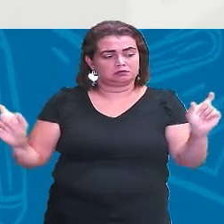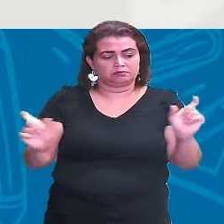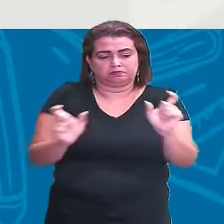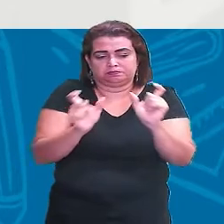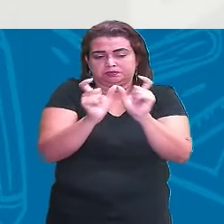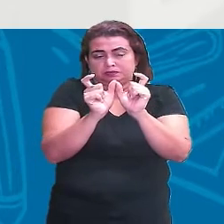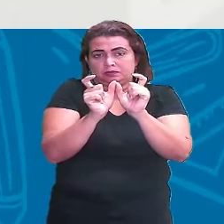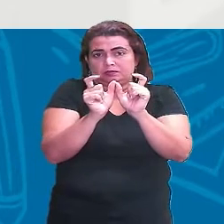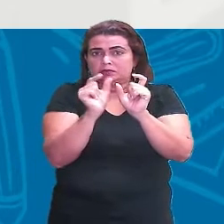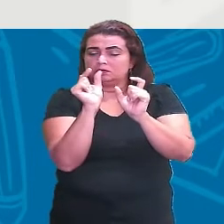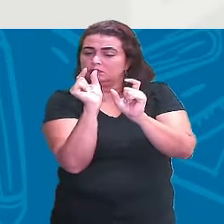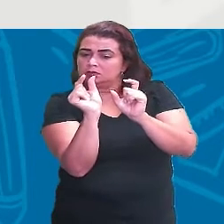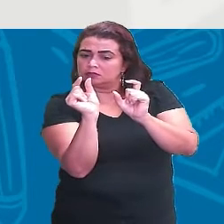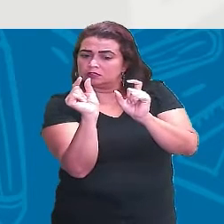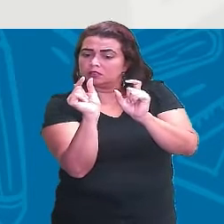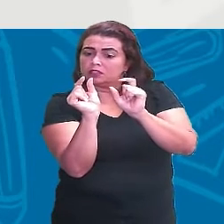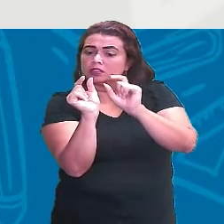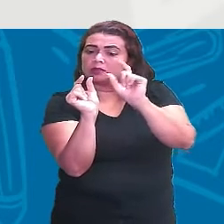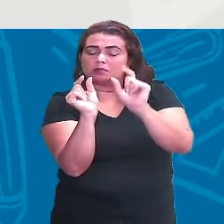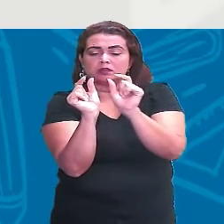as palavras, tá bom?